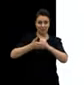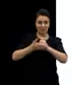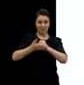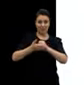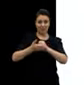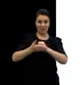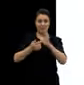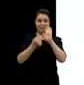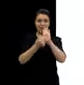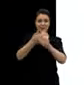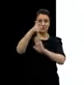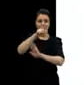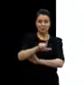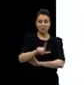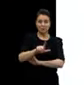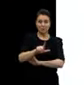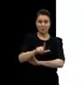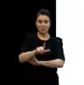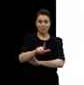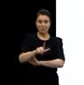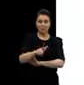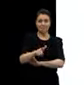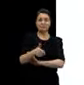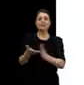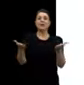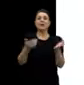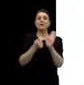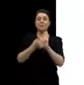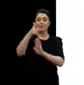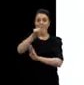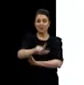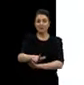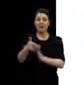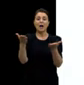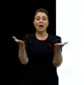reaparecem, vão reaparecer de volta. E ocorre a